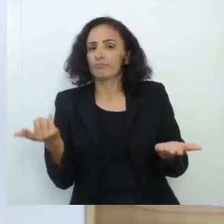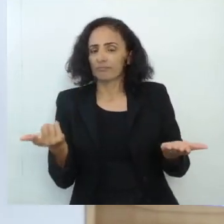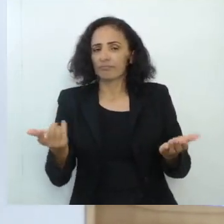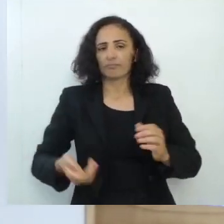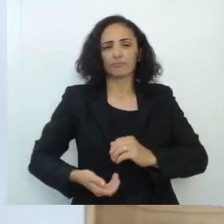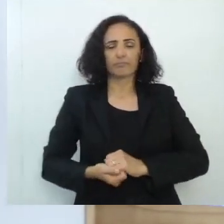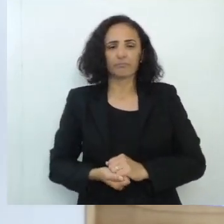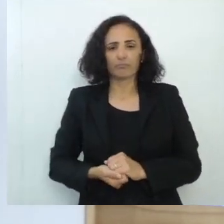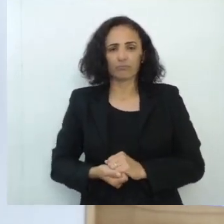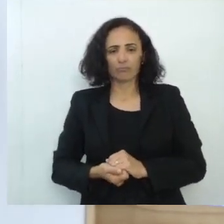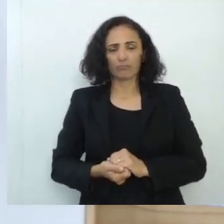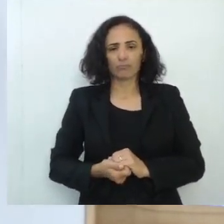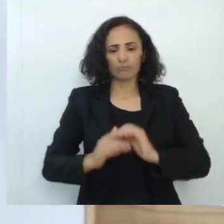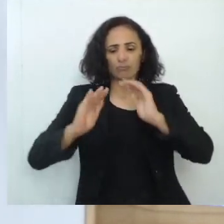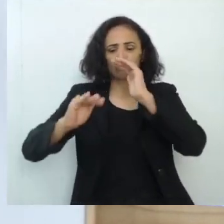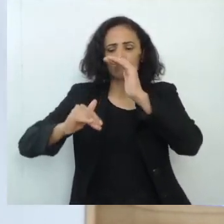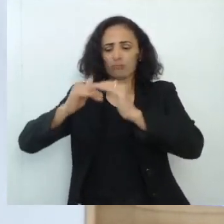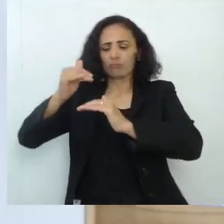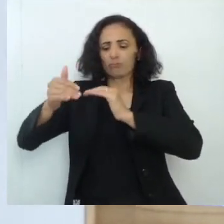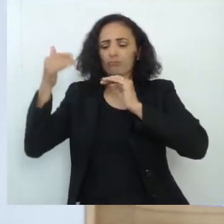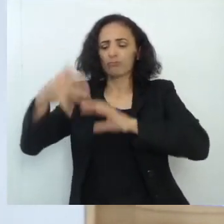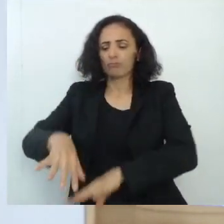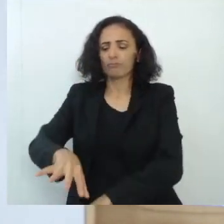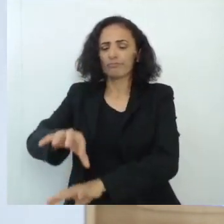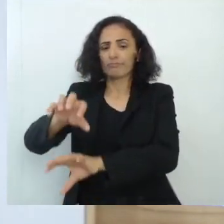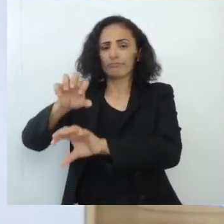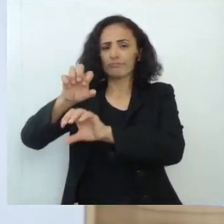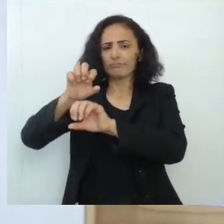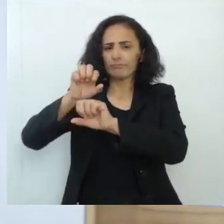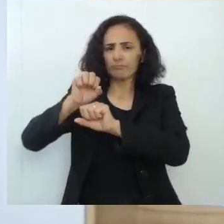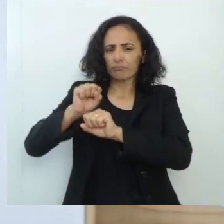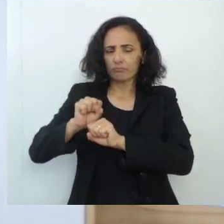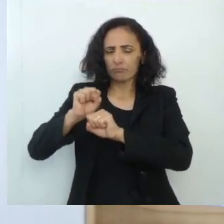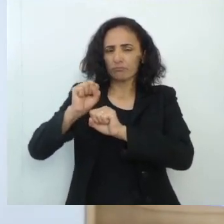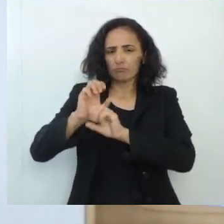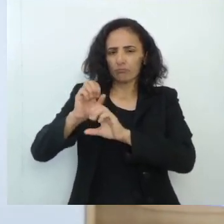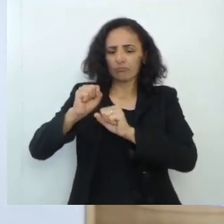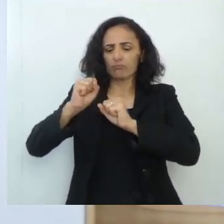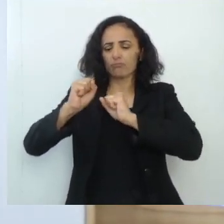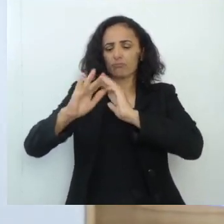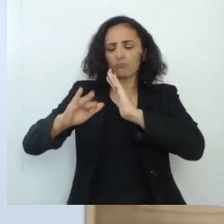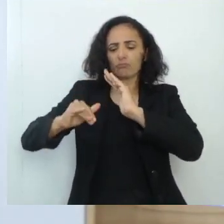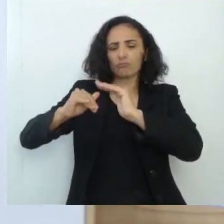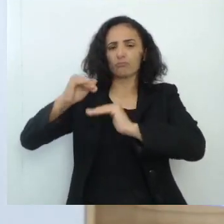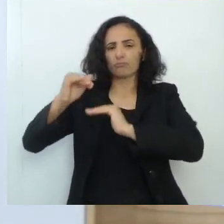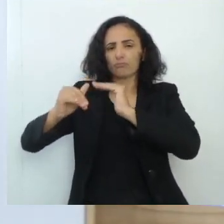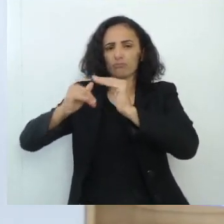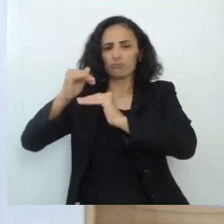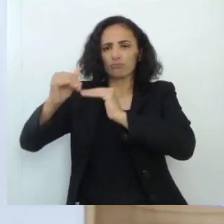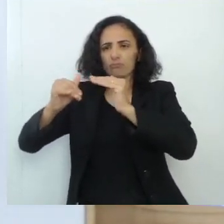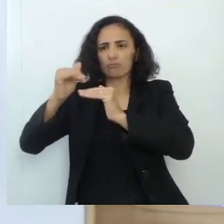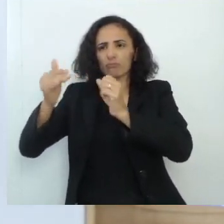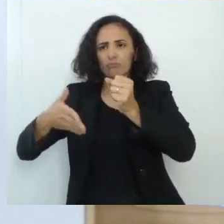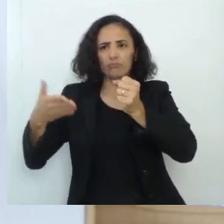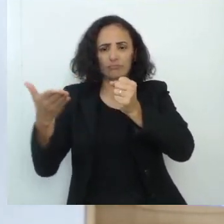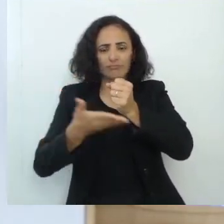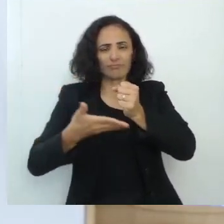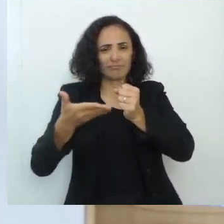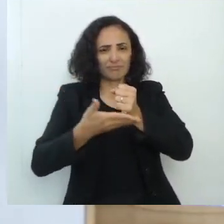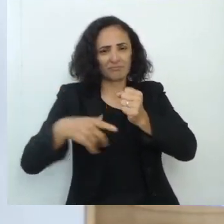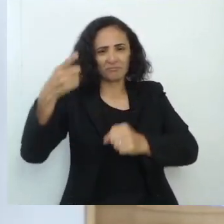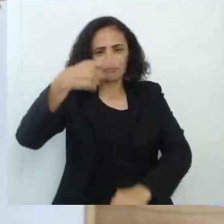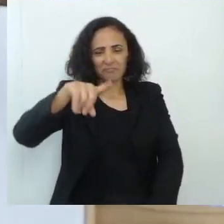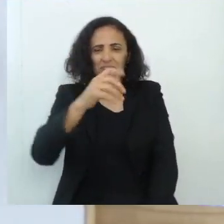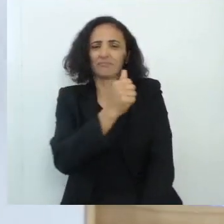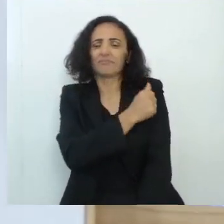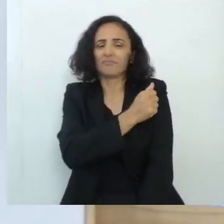é produzida na fotossíntese. Ela é elaborada na fotossíntese. E ela é formada basicamente de glicose, monstro.